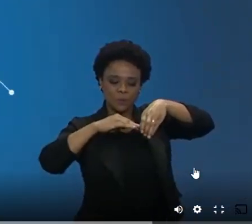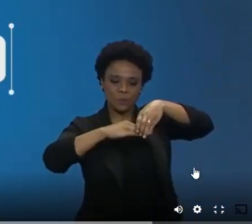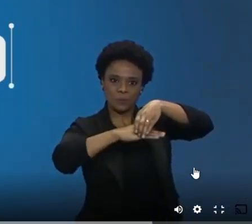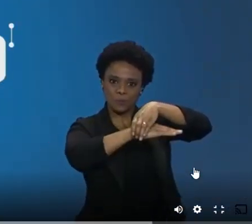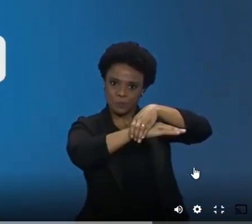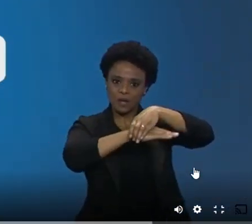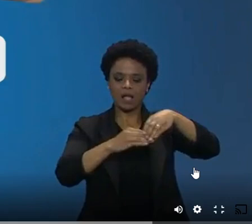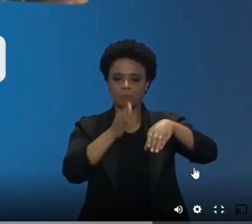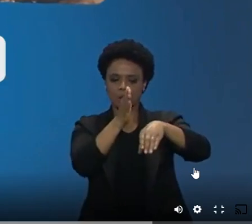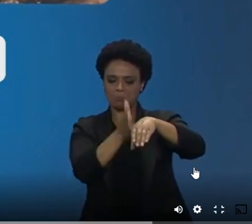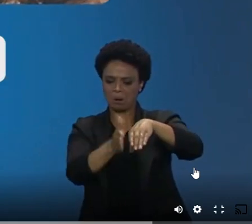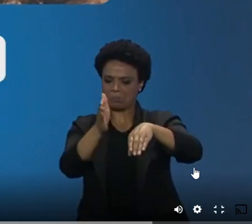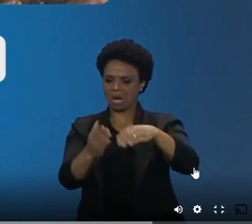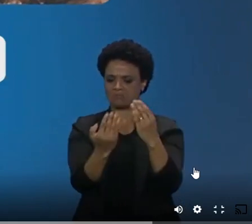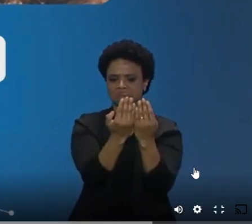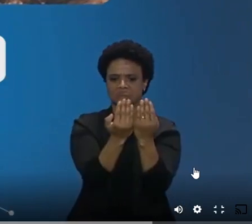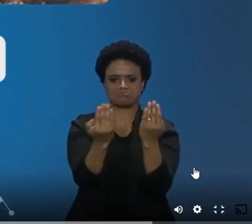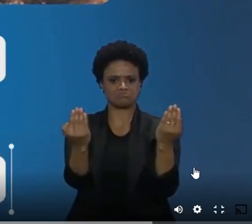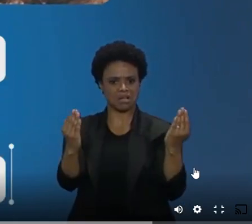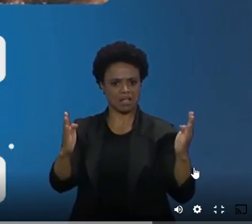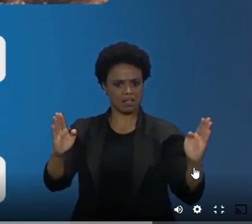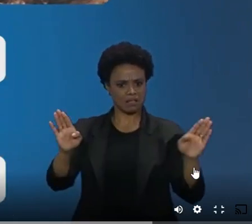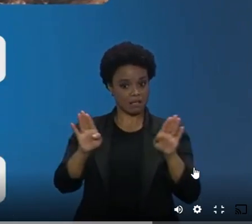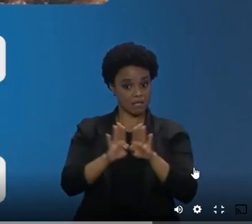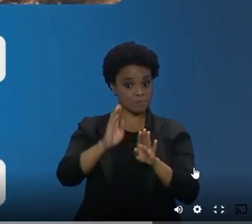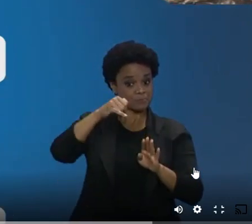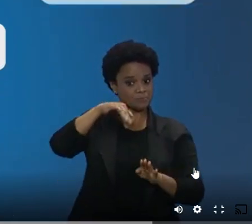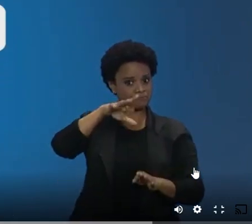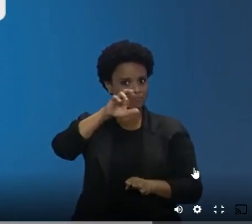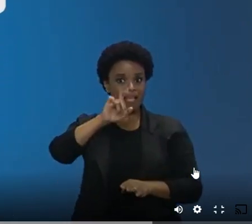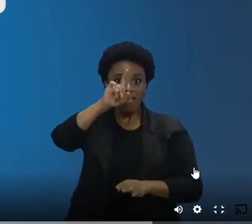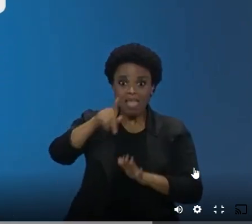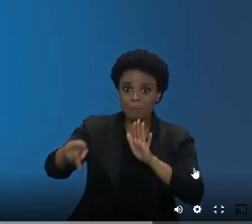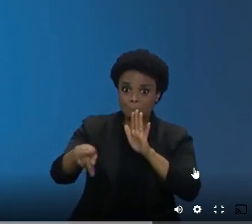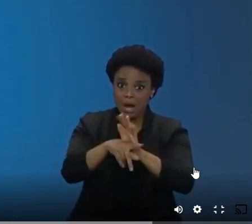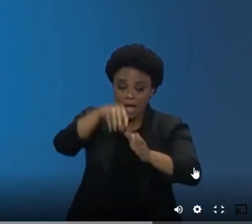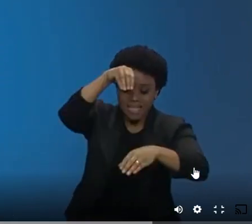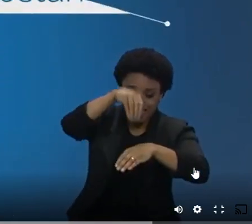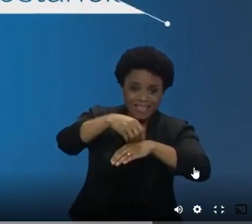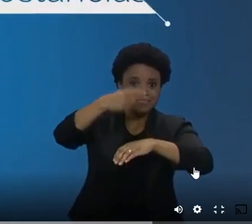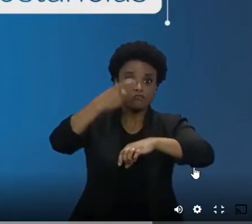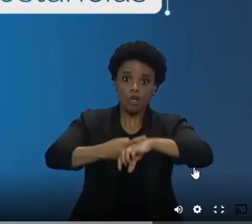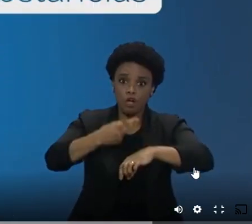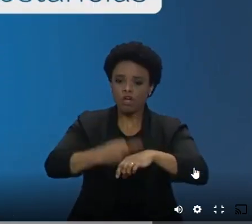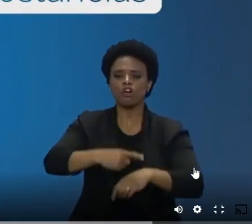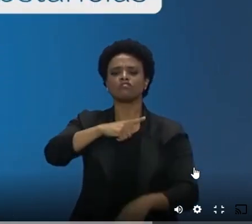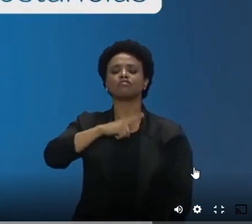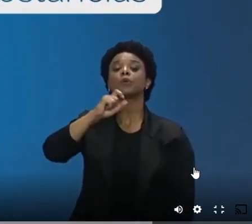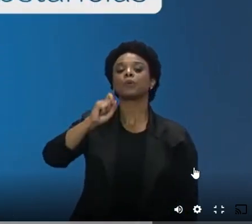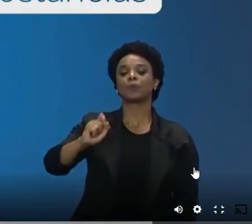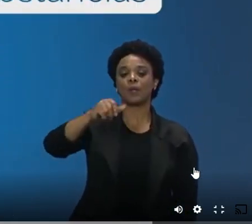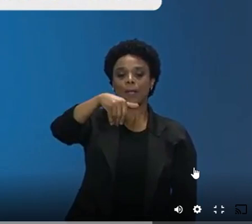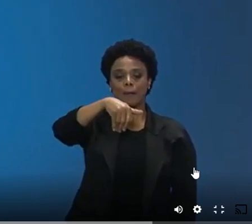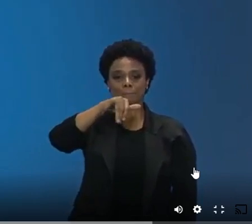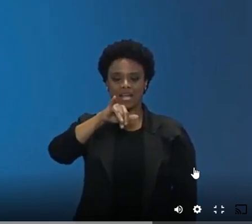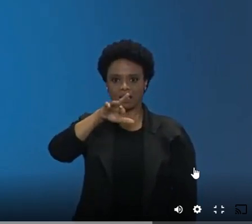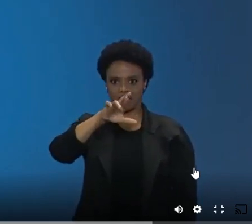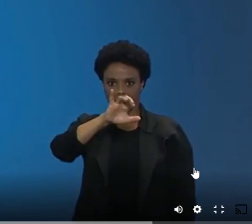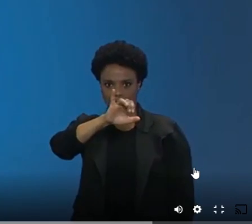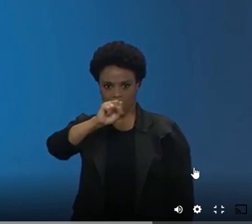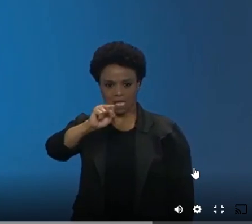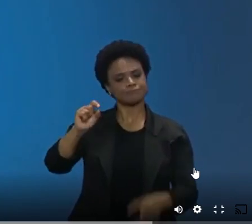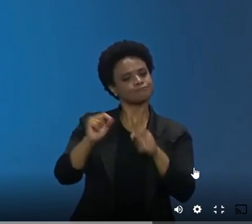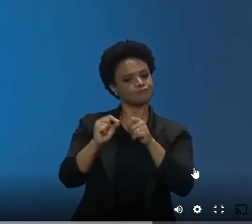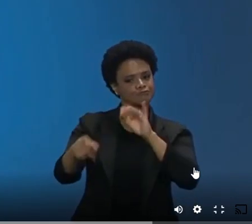minerais são os materiais geológicos básicos de todas as rochas. Classicamente, os minerais são definidos como substâncias de